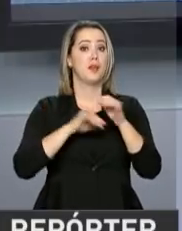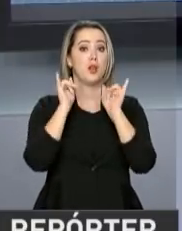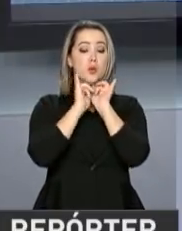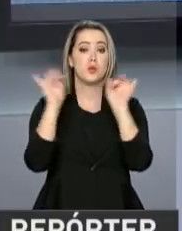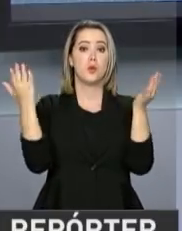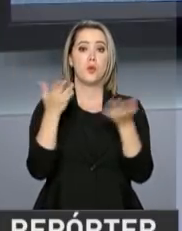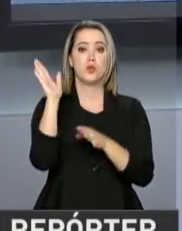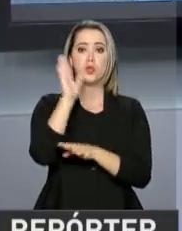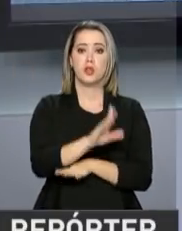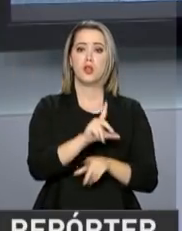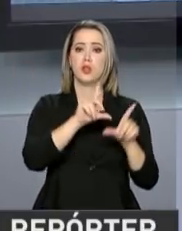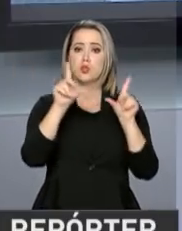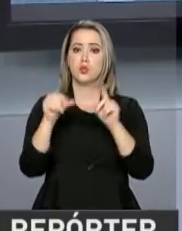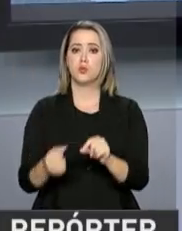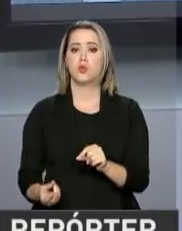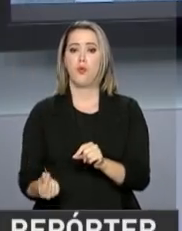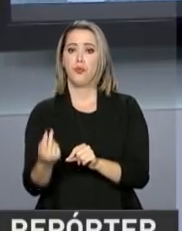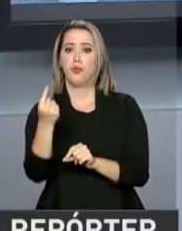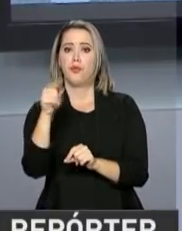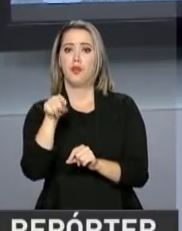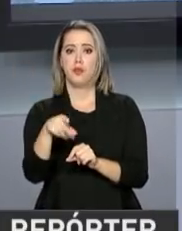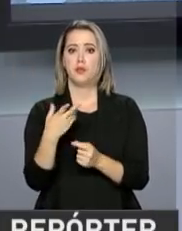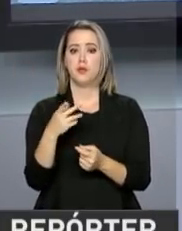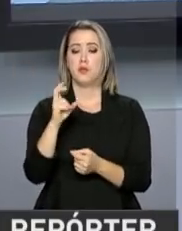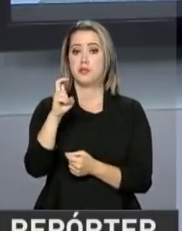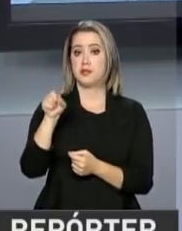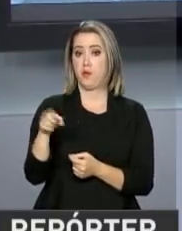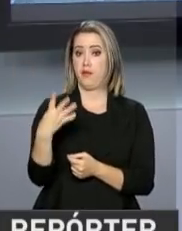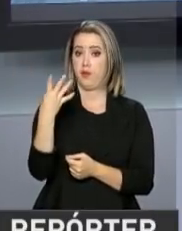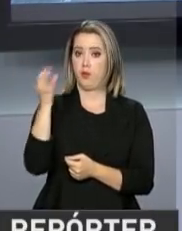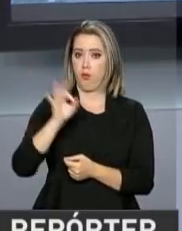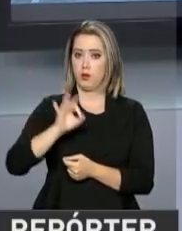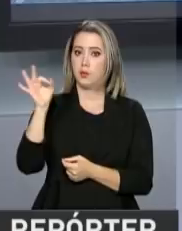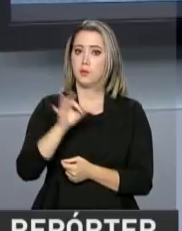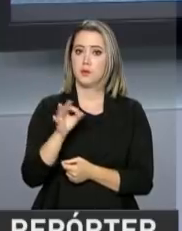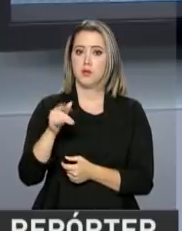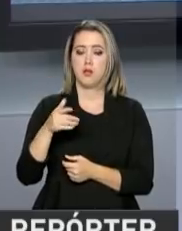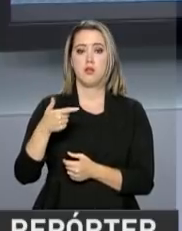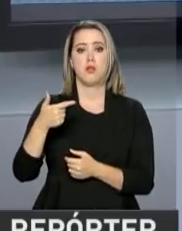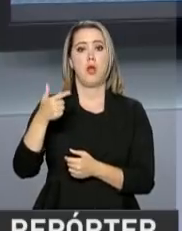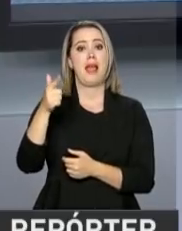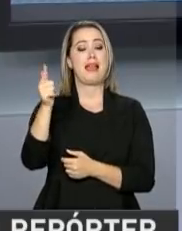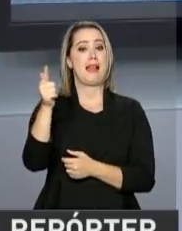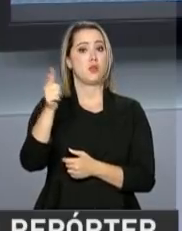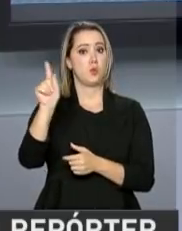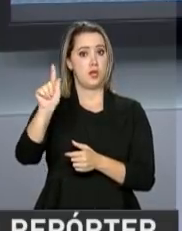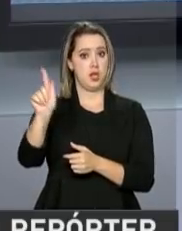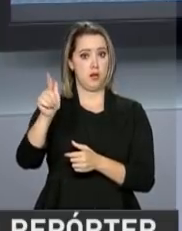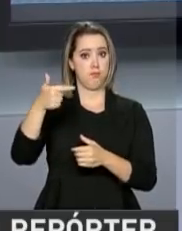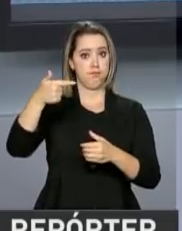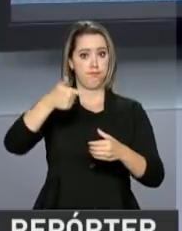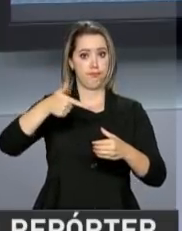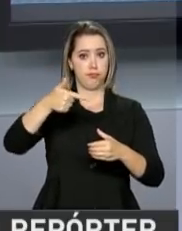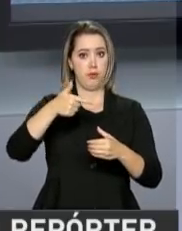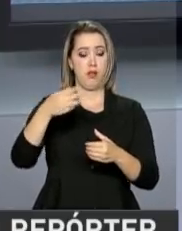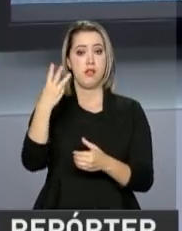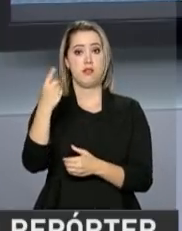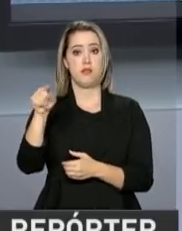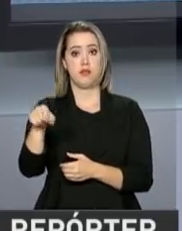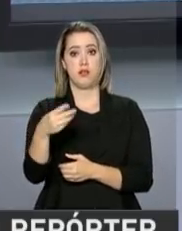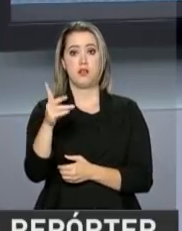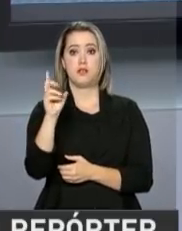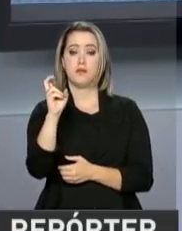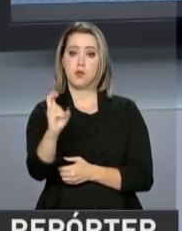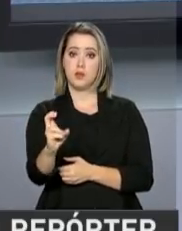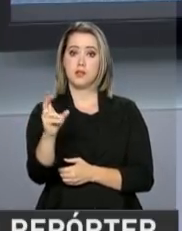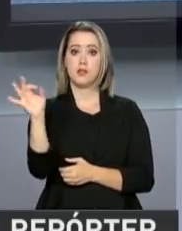redução do preço médio nas refinarias de 5,4 por cento para a gasolina e três de meio por cento para o diesel